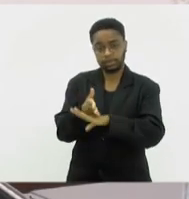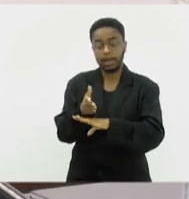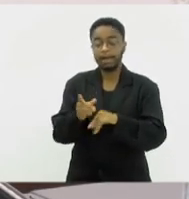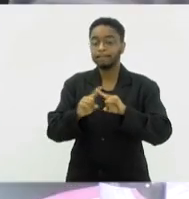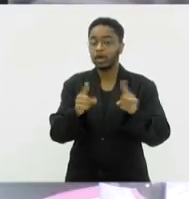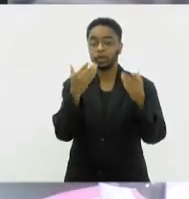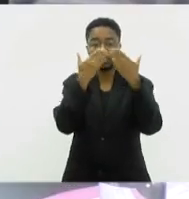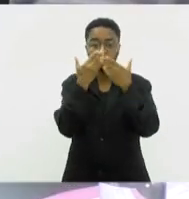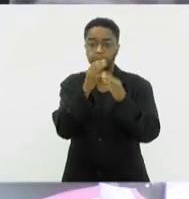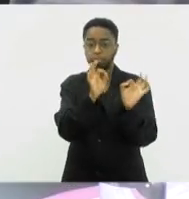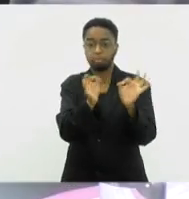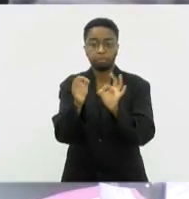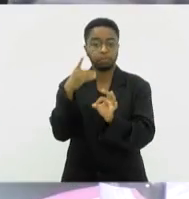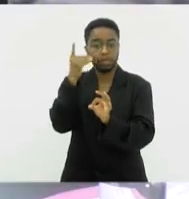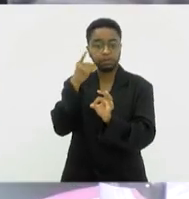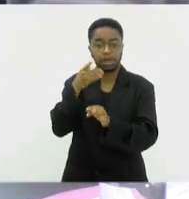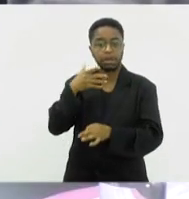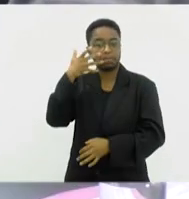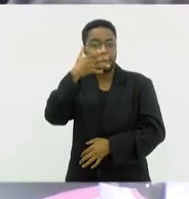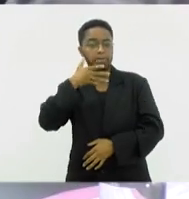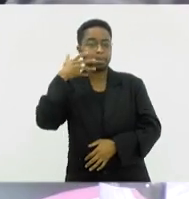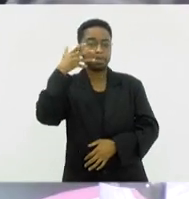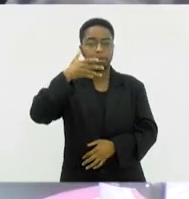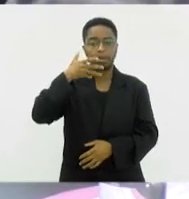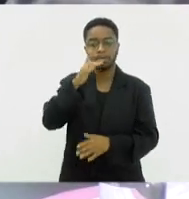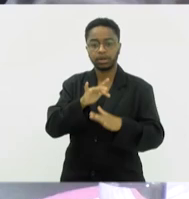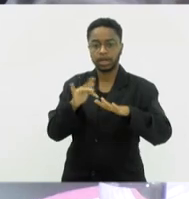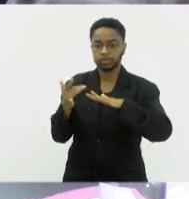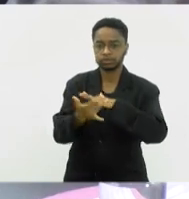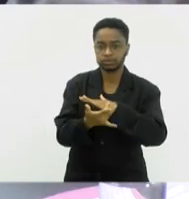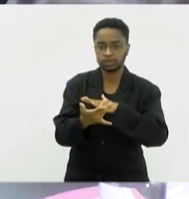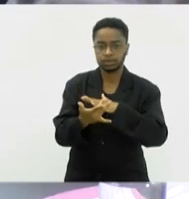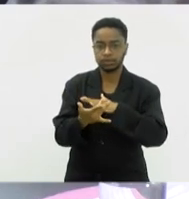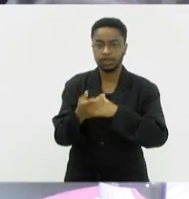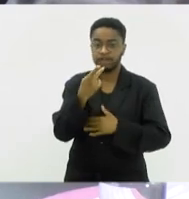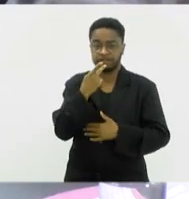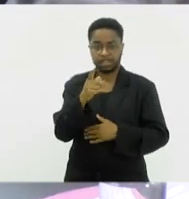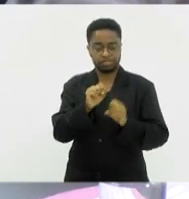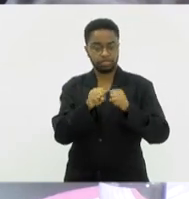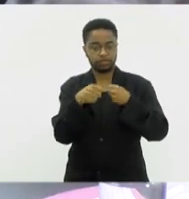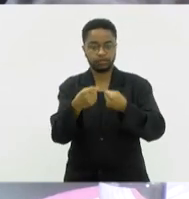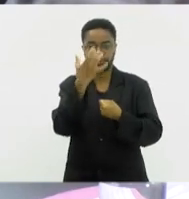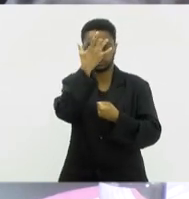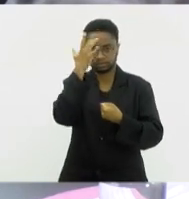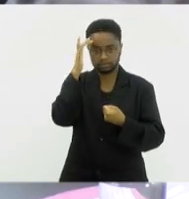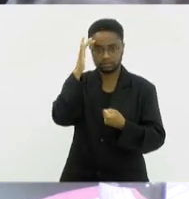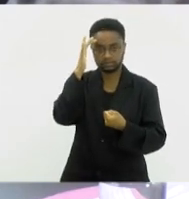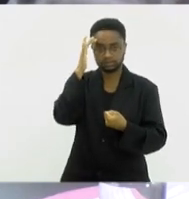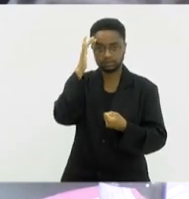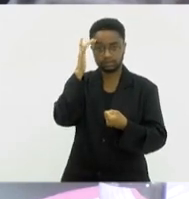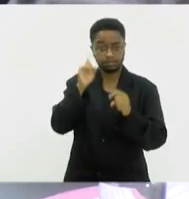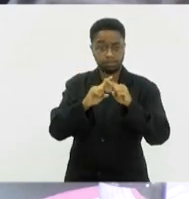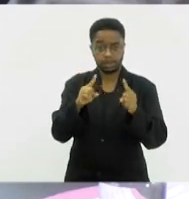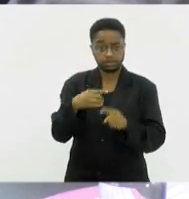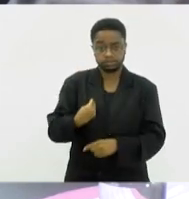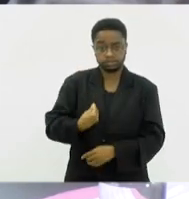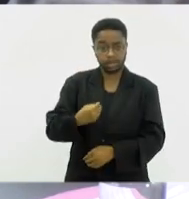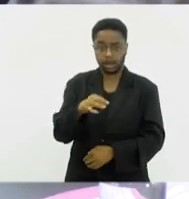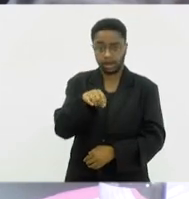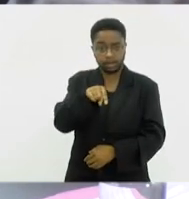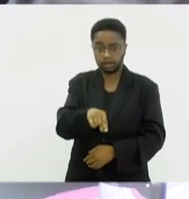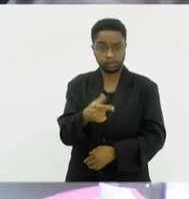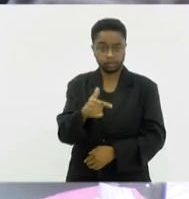se arvora de fazer discurso para a rede social, fala que é o defensor da saúde mental, não tem aqui